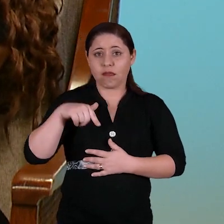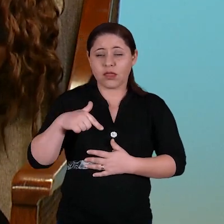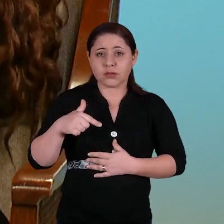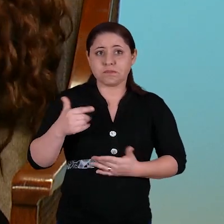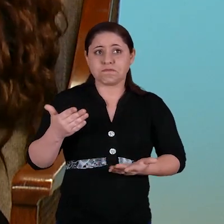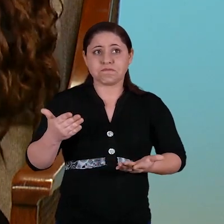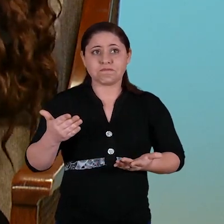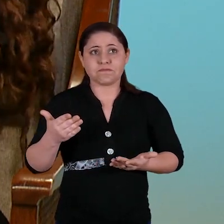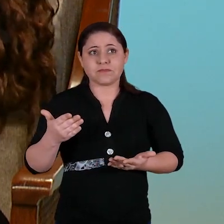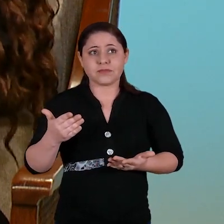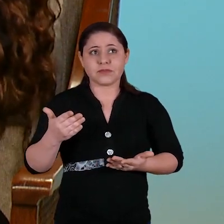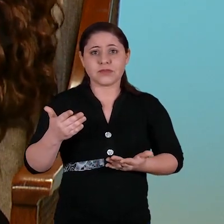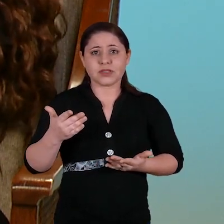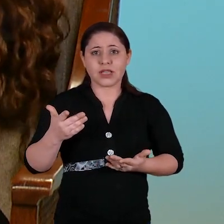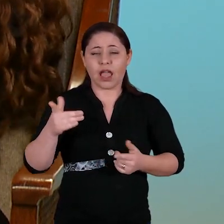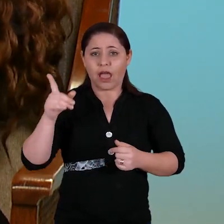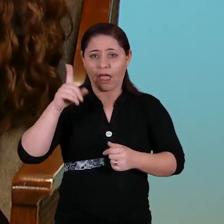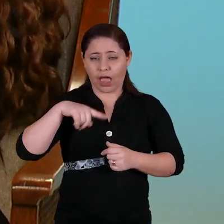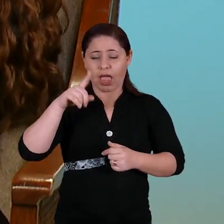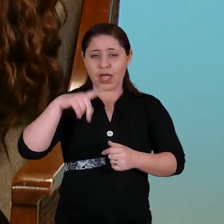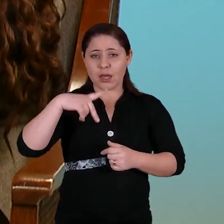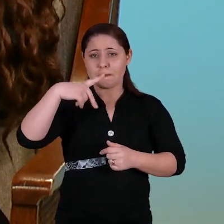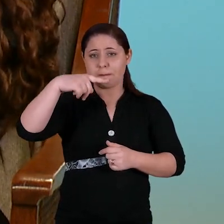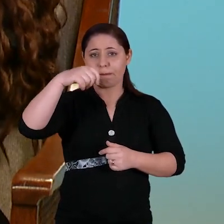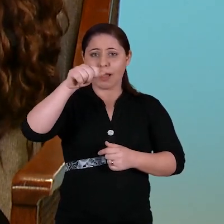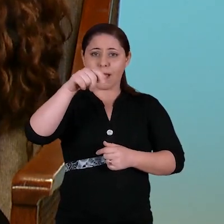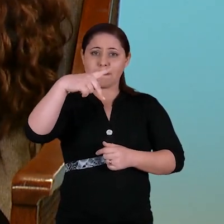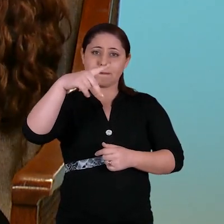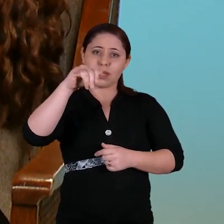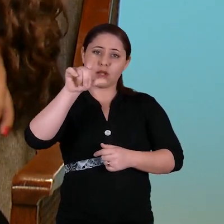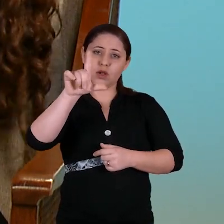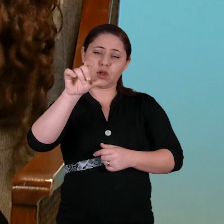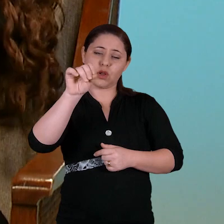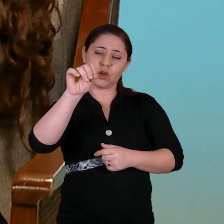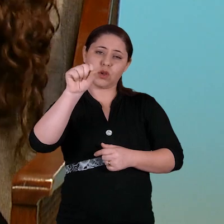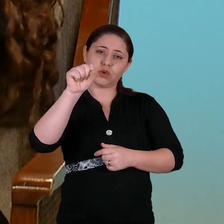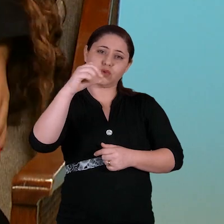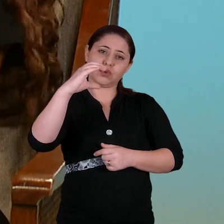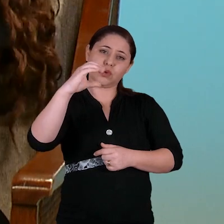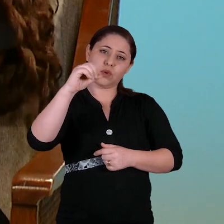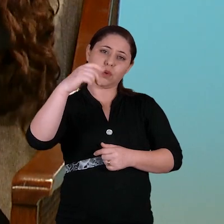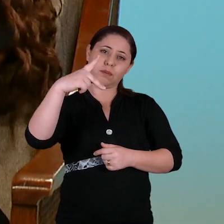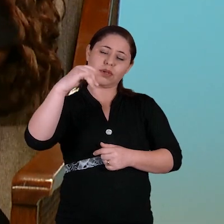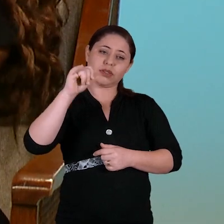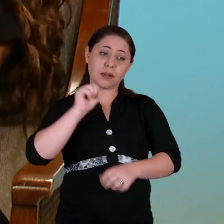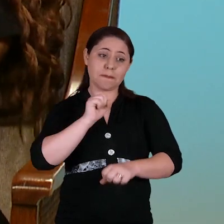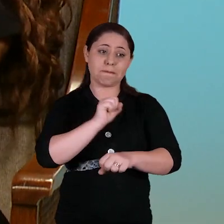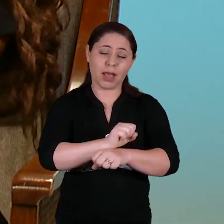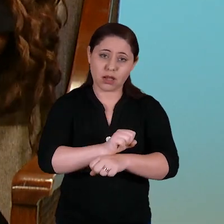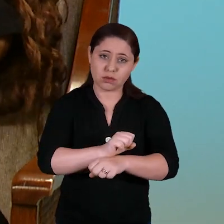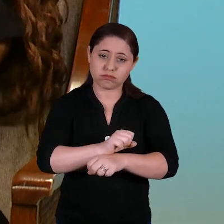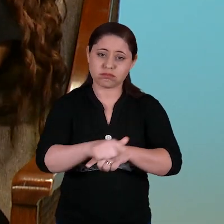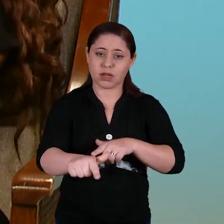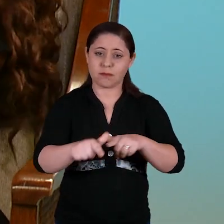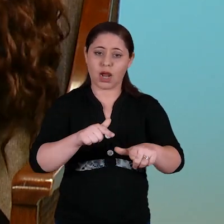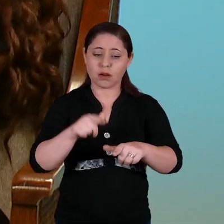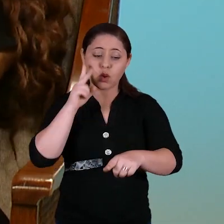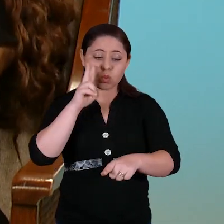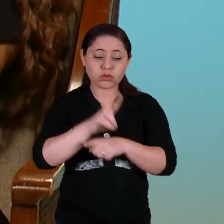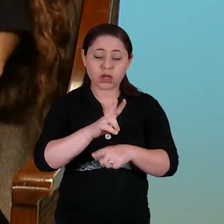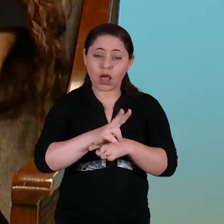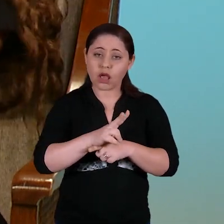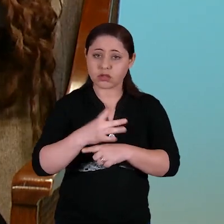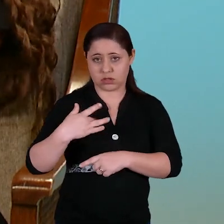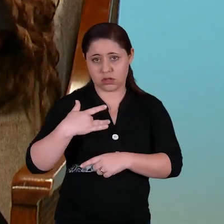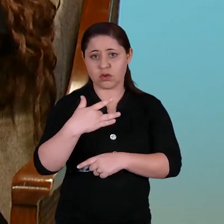ela era papiloscopista. Quando eu nasci, ela deu uma pausa na carreira dela para cuidar da minha saúde e